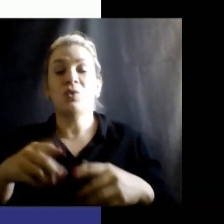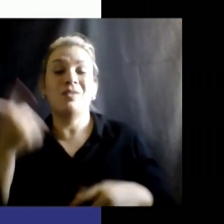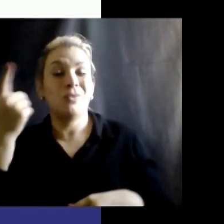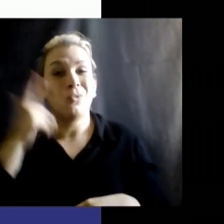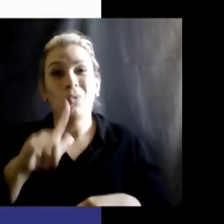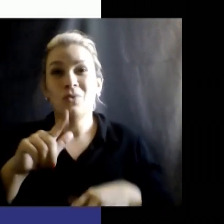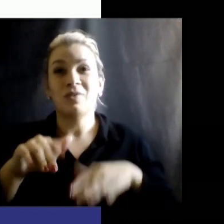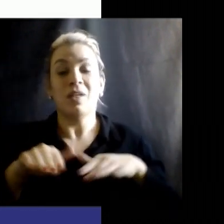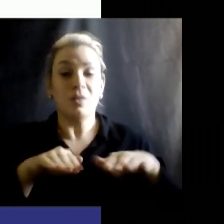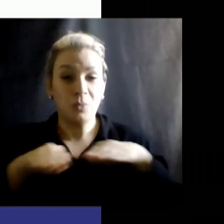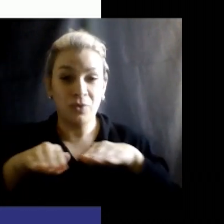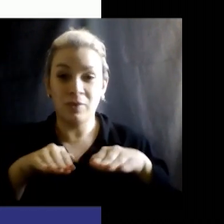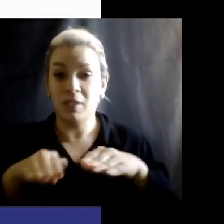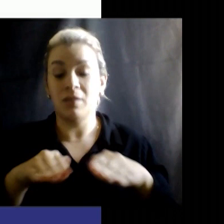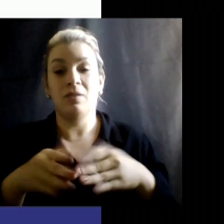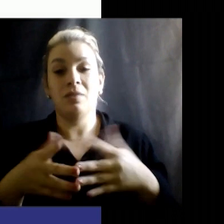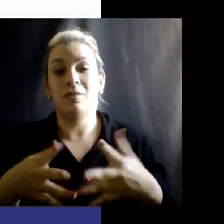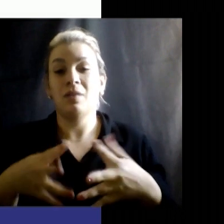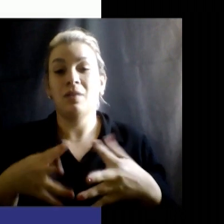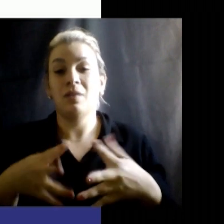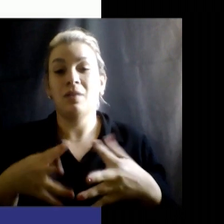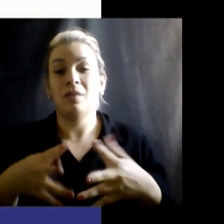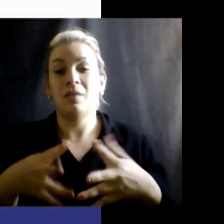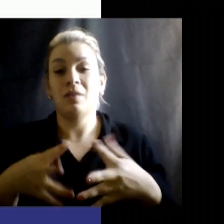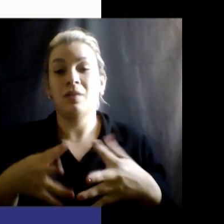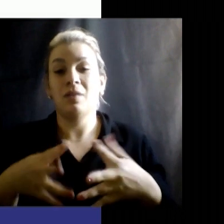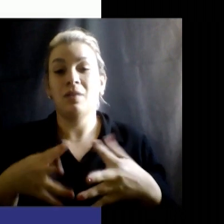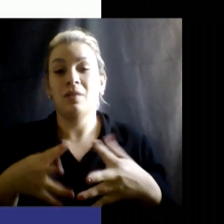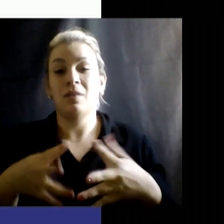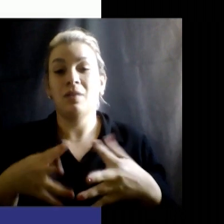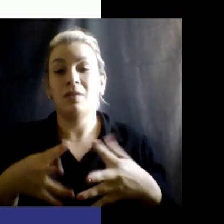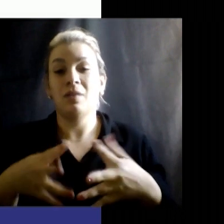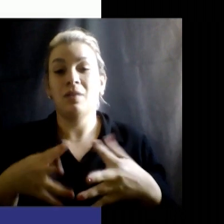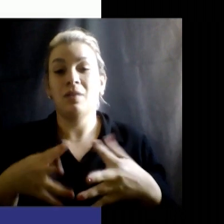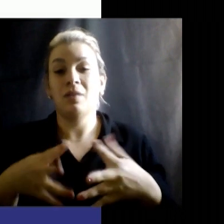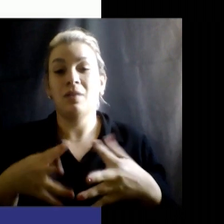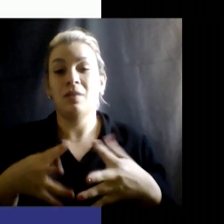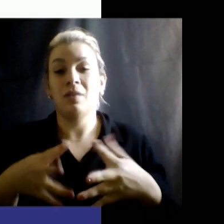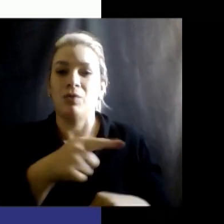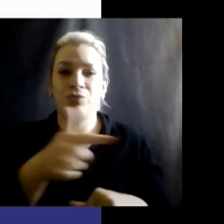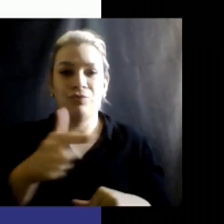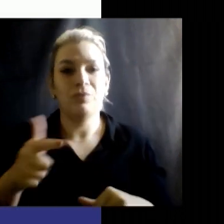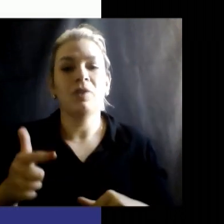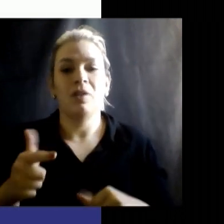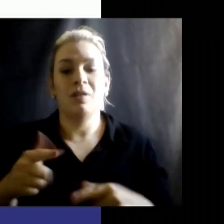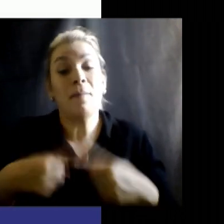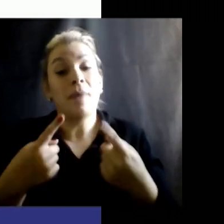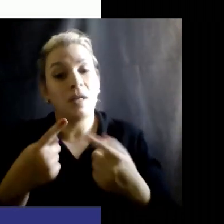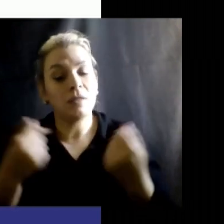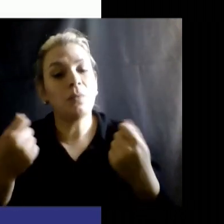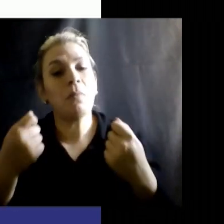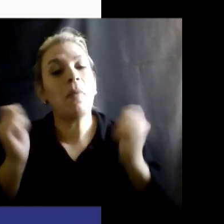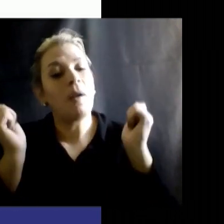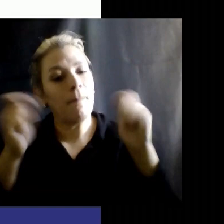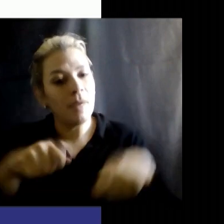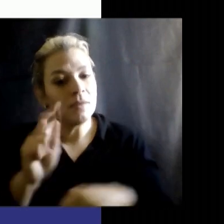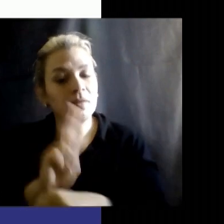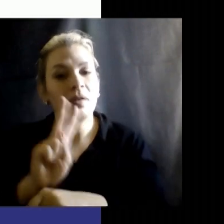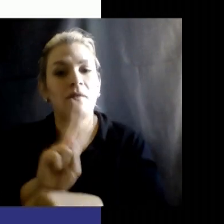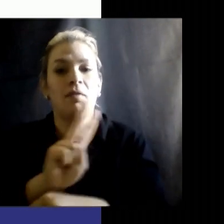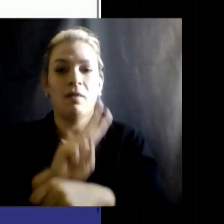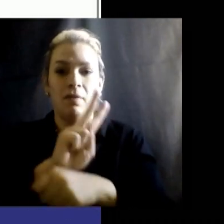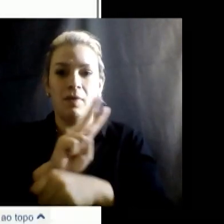cura, mas o diagnóstico, o tratamento adequado preserva a qualidade de vida. Então, reunião que acontece